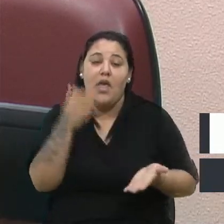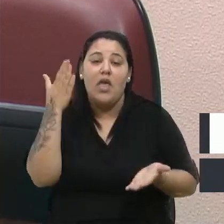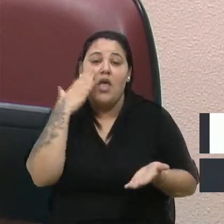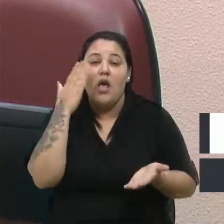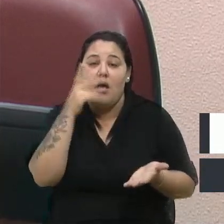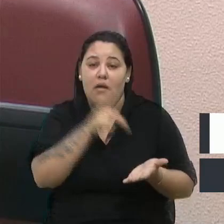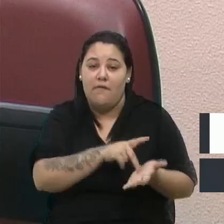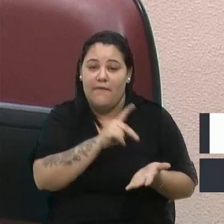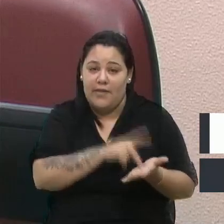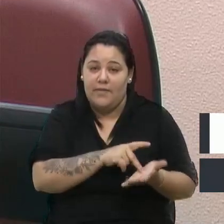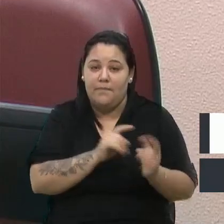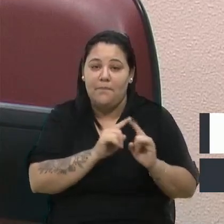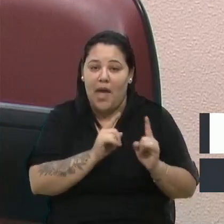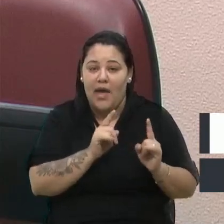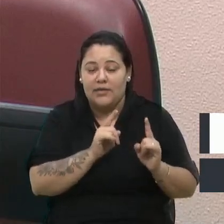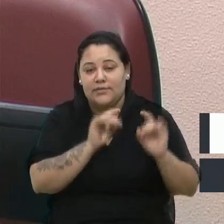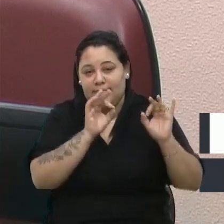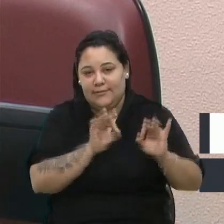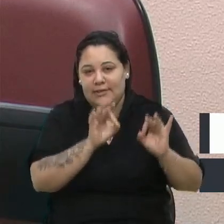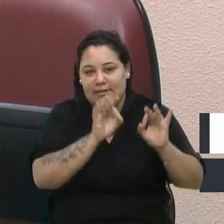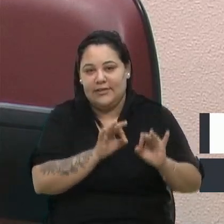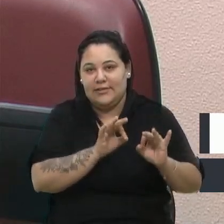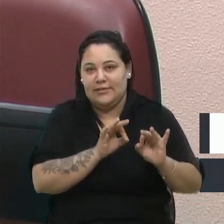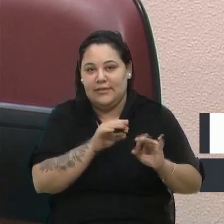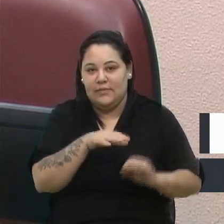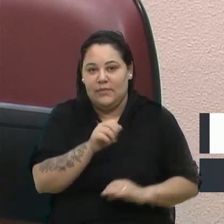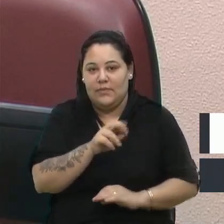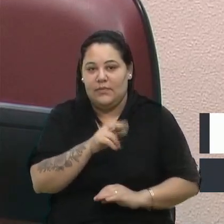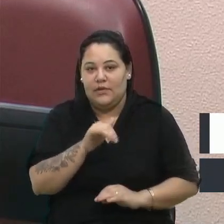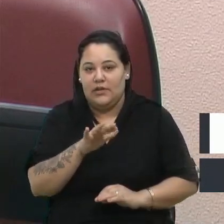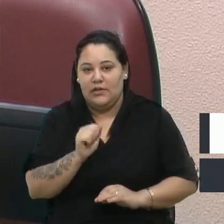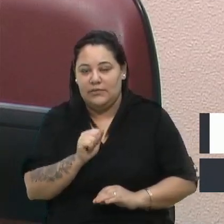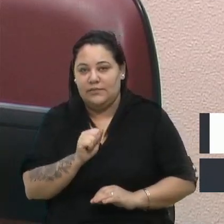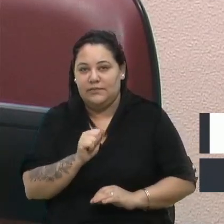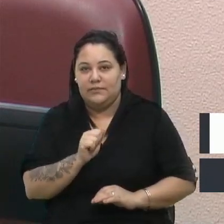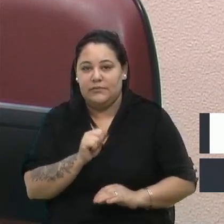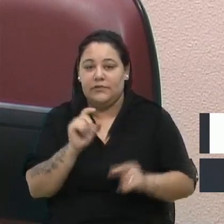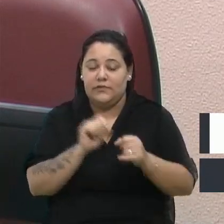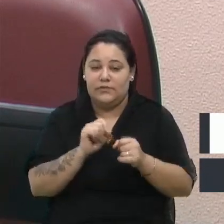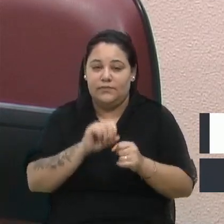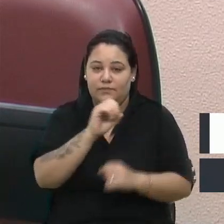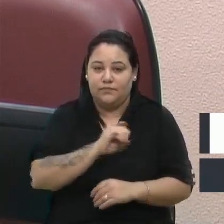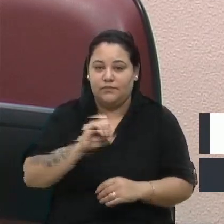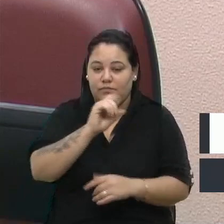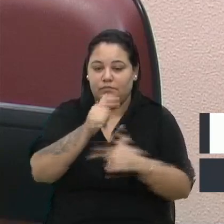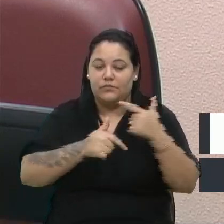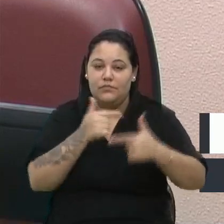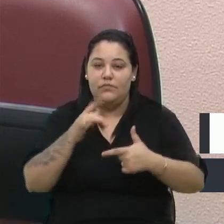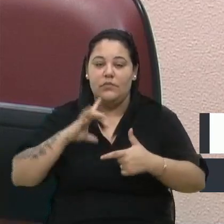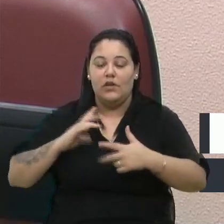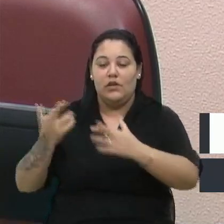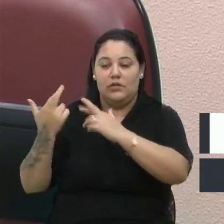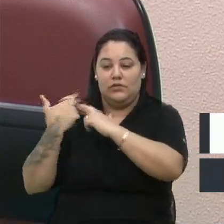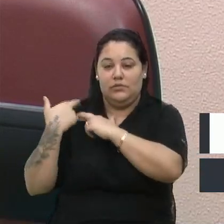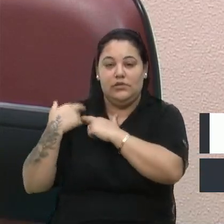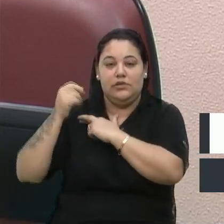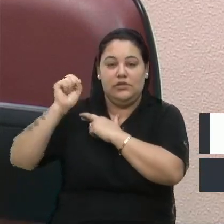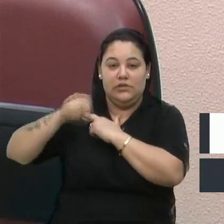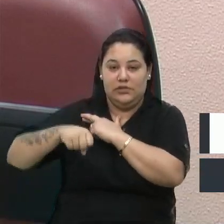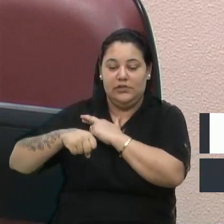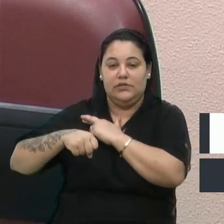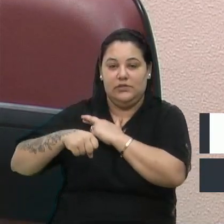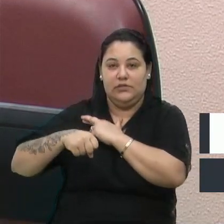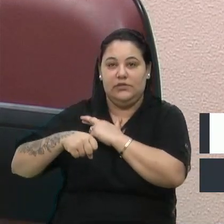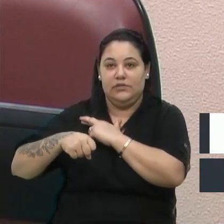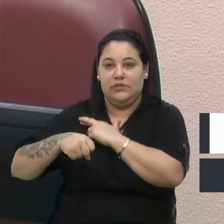mas tenho certeza absoluta que Maria de Lourdes está fazendo um belo trabalho e tem responsabilidade aí e vai nos